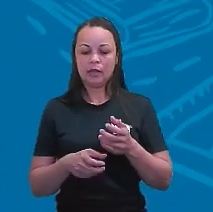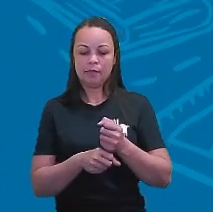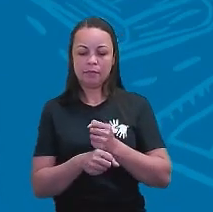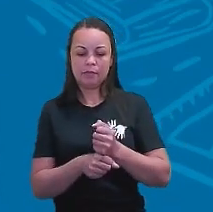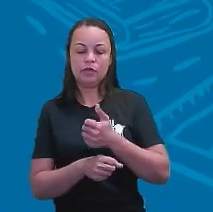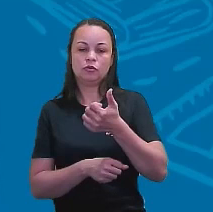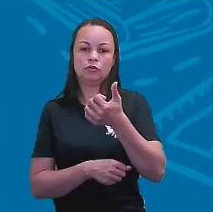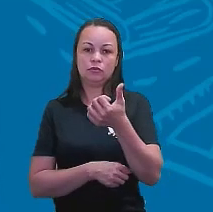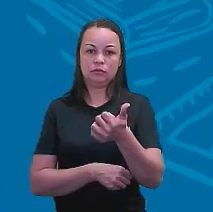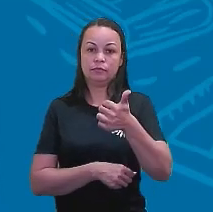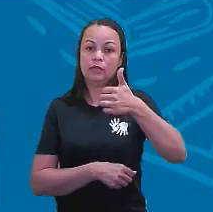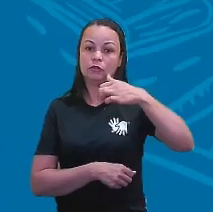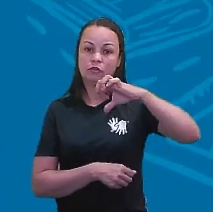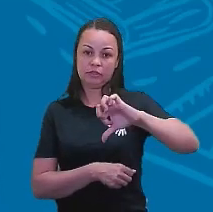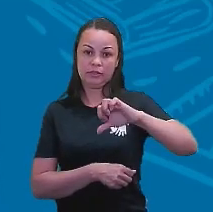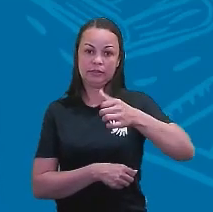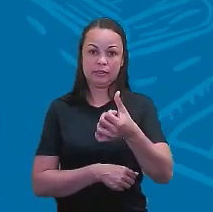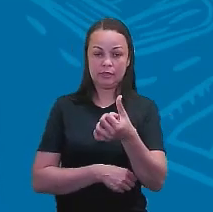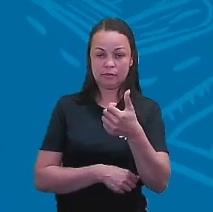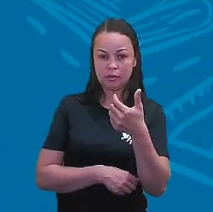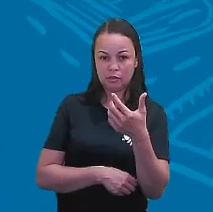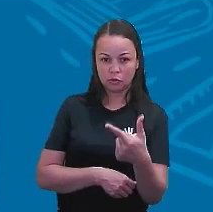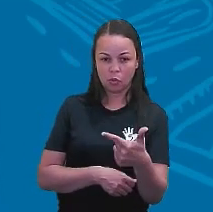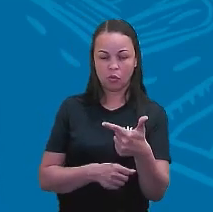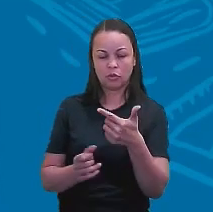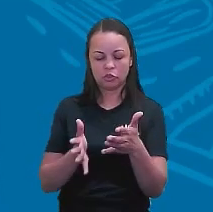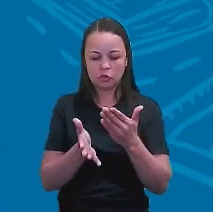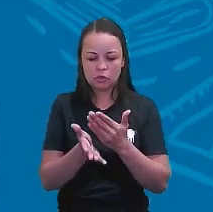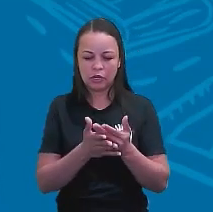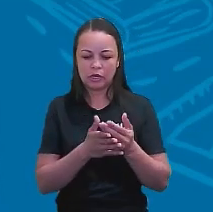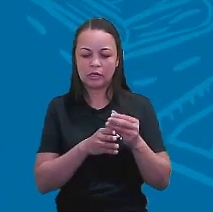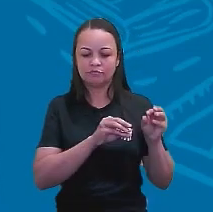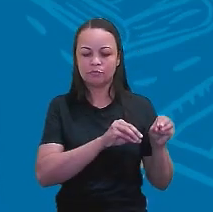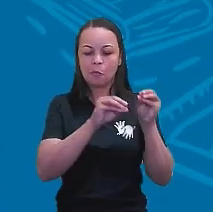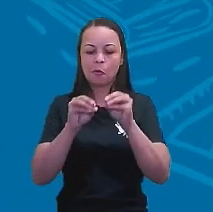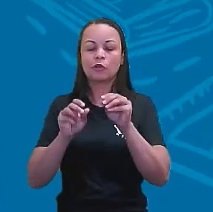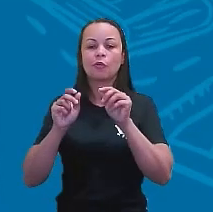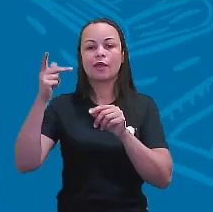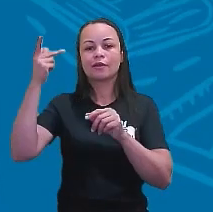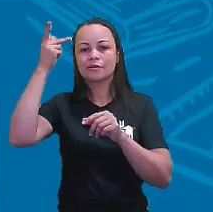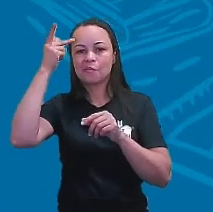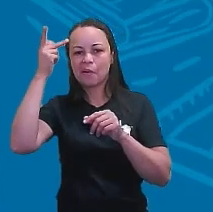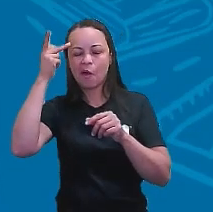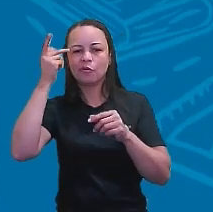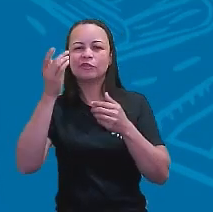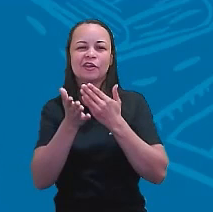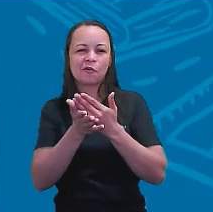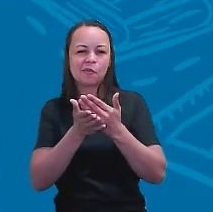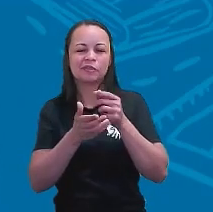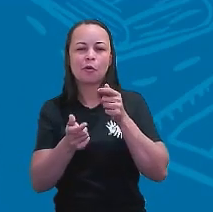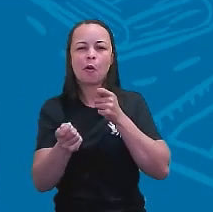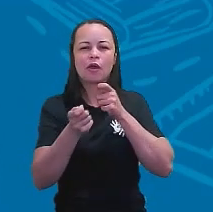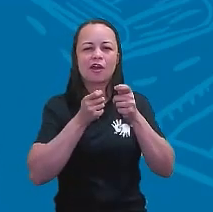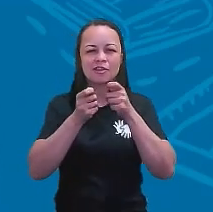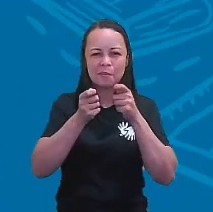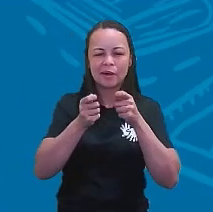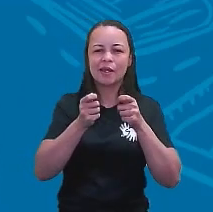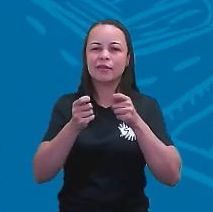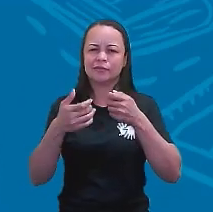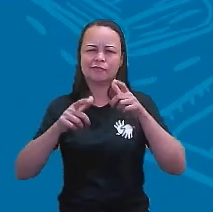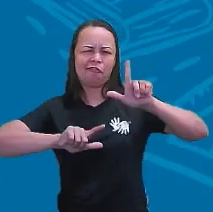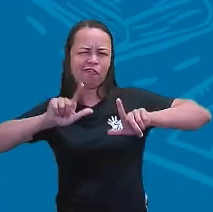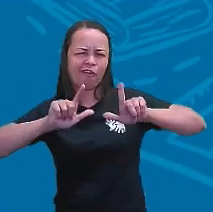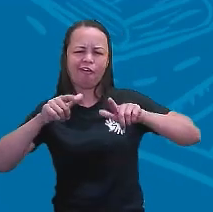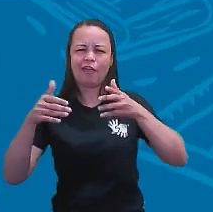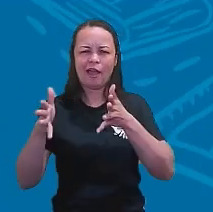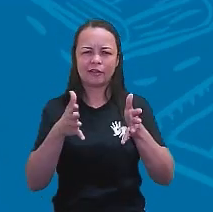para São Paulo e passando a colaborar o quê? Com a imprensa. Então, gente, já teve aí algo a mais na